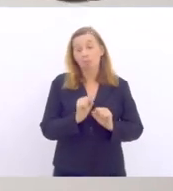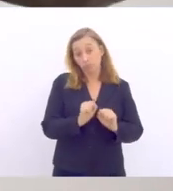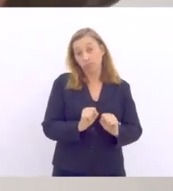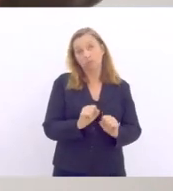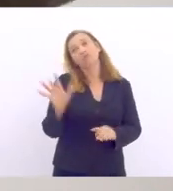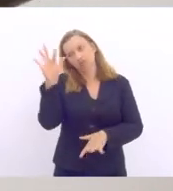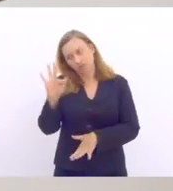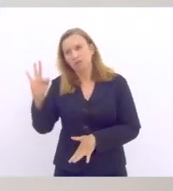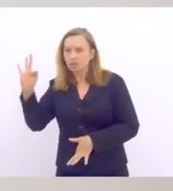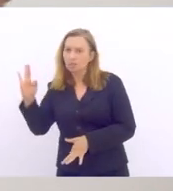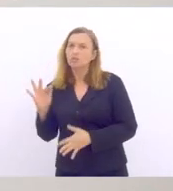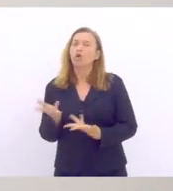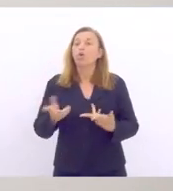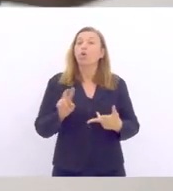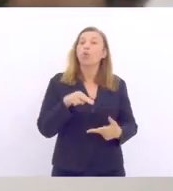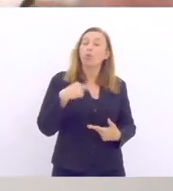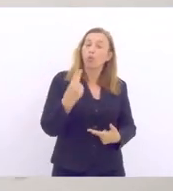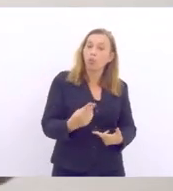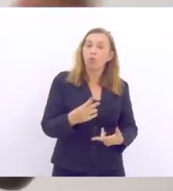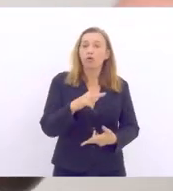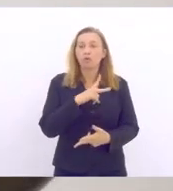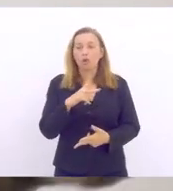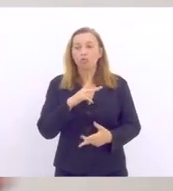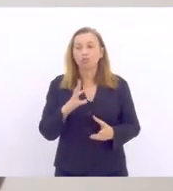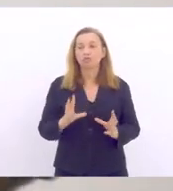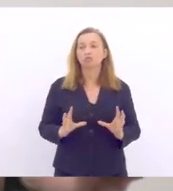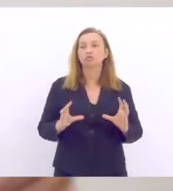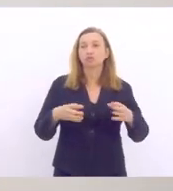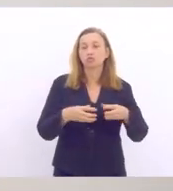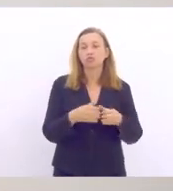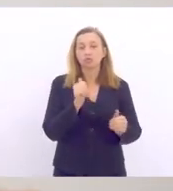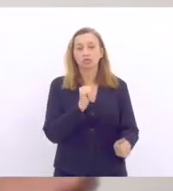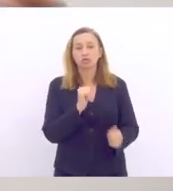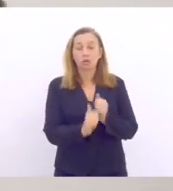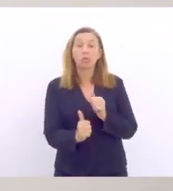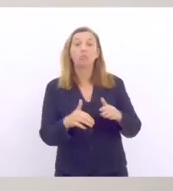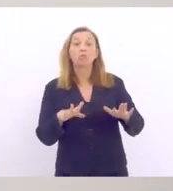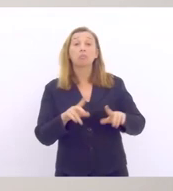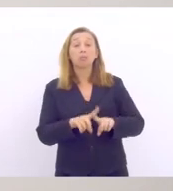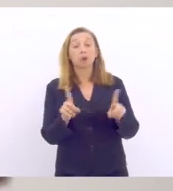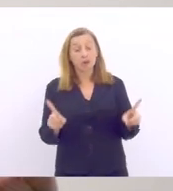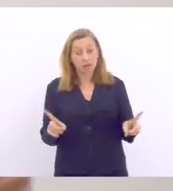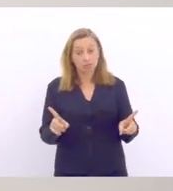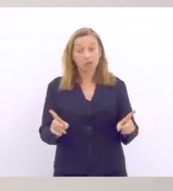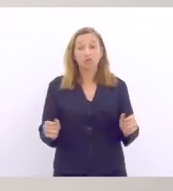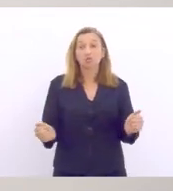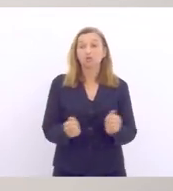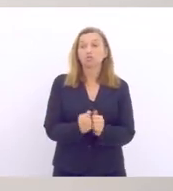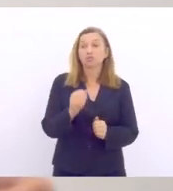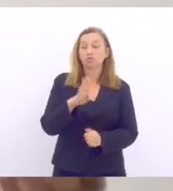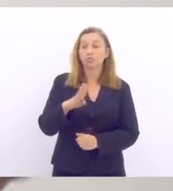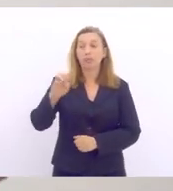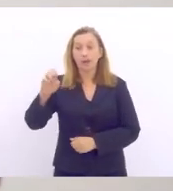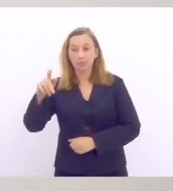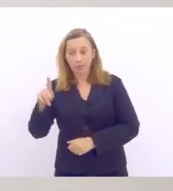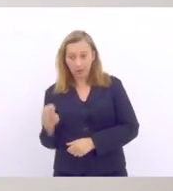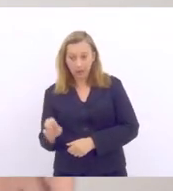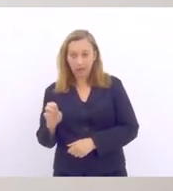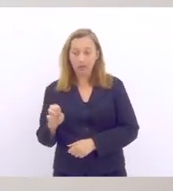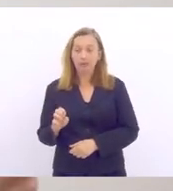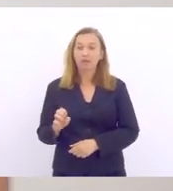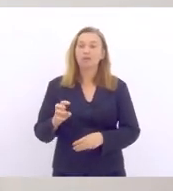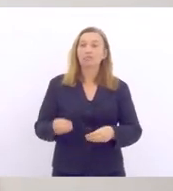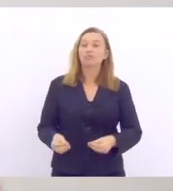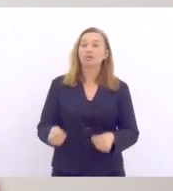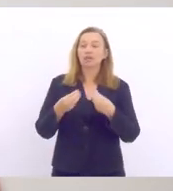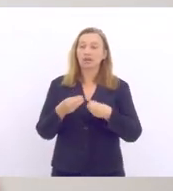federação, ou, né, ou ao próprio clube, talvez, mas junto ao BEP, que foi a atribuição que foi dada a